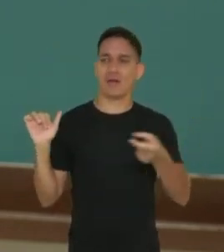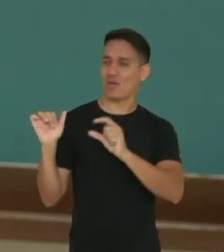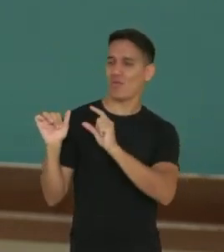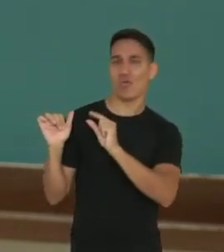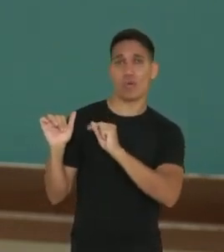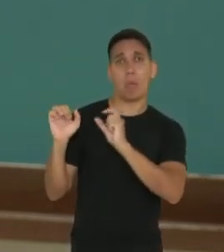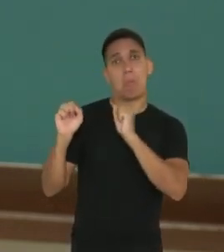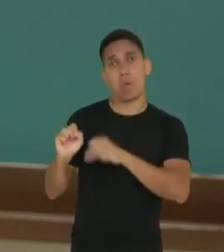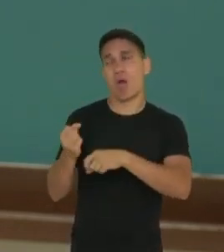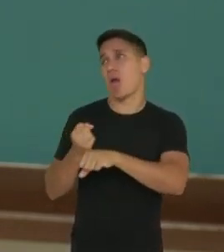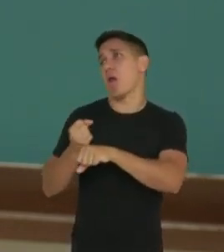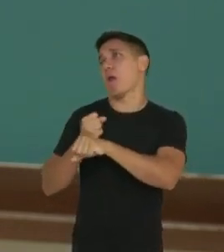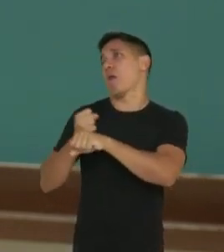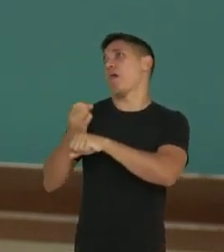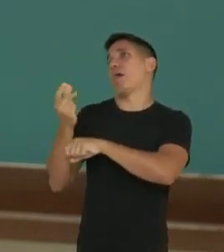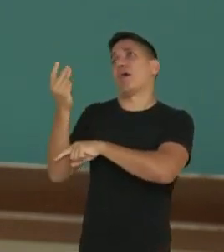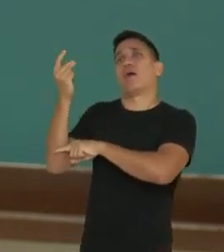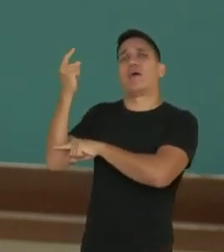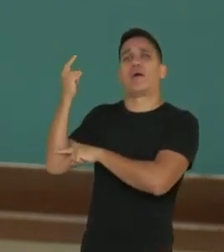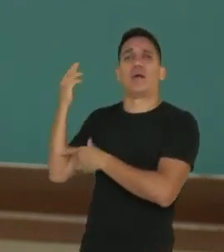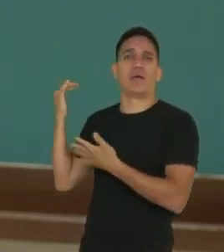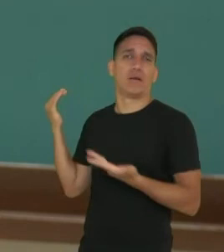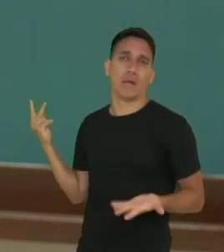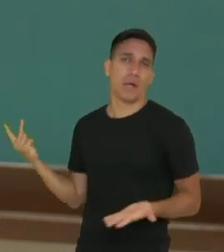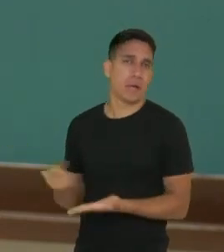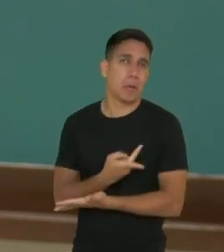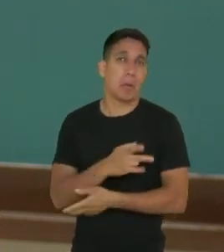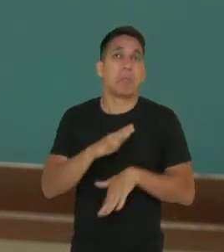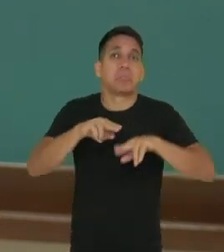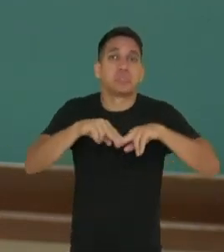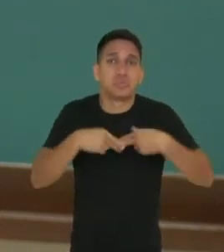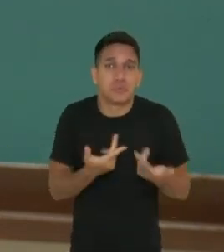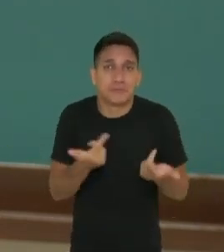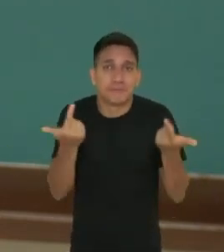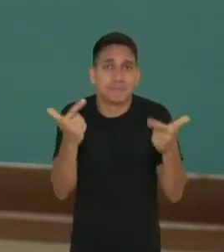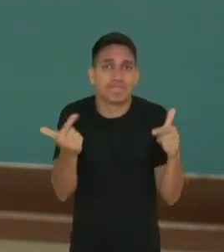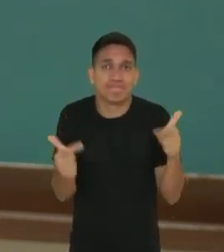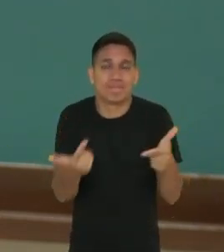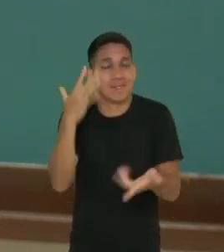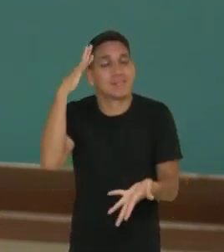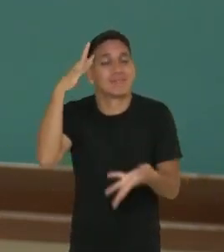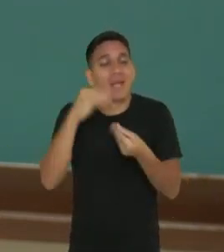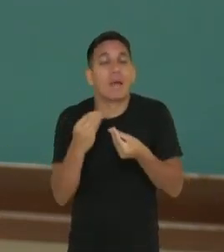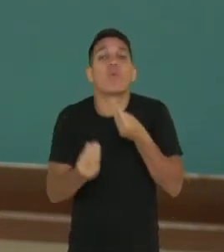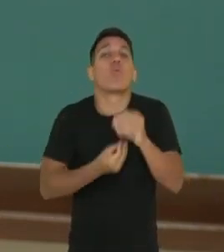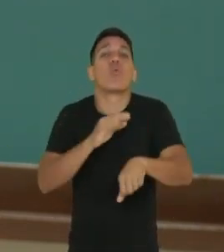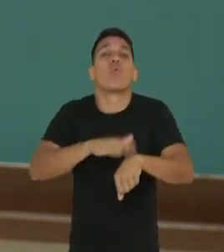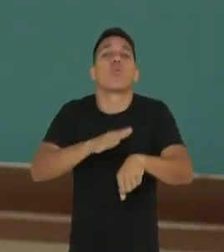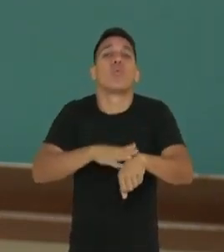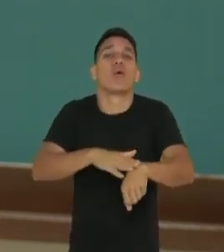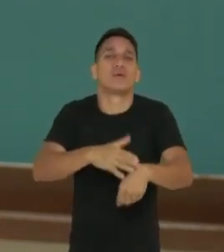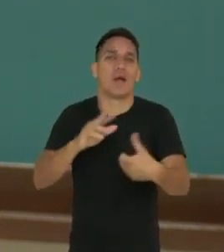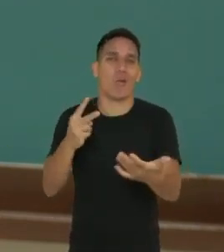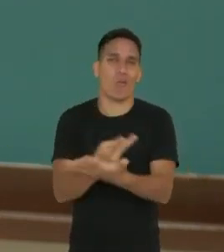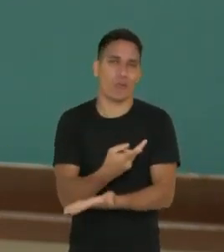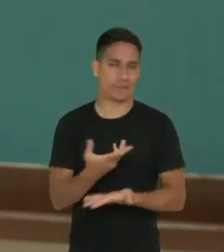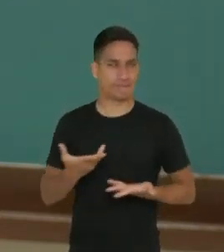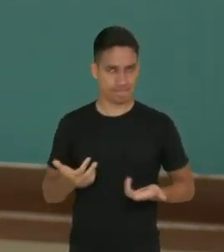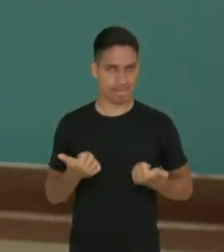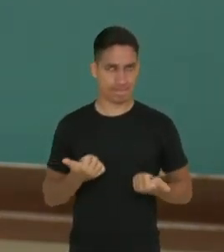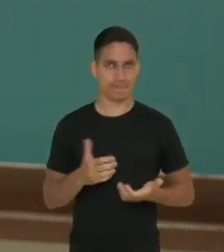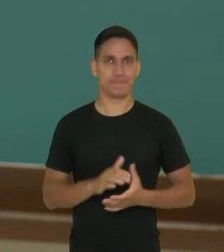há muitos anos atrás, né? Então não tem como saber exatamente em que momento, tá bom? Beleza?